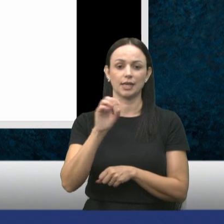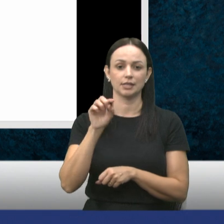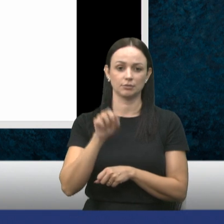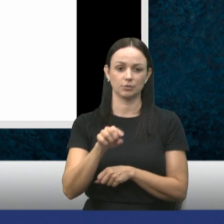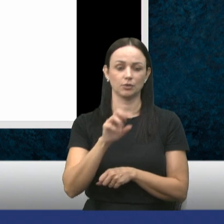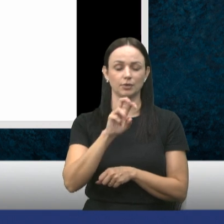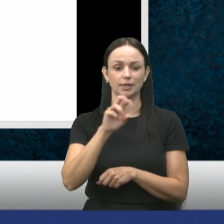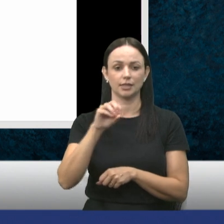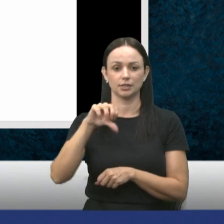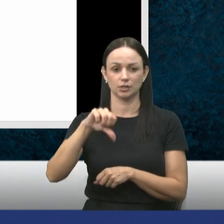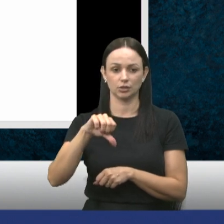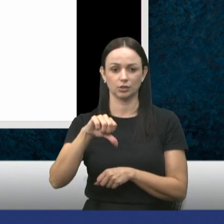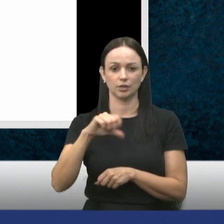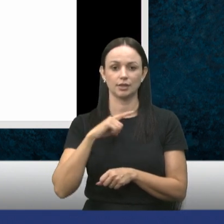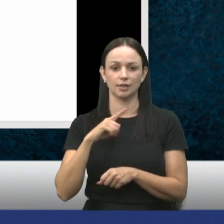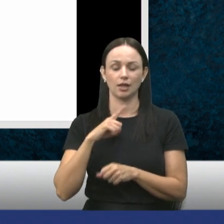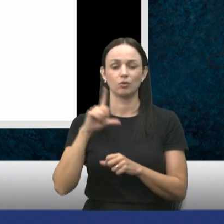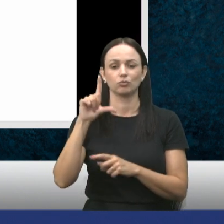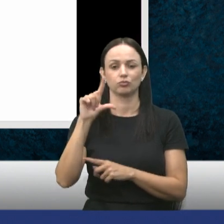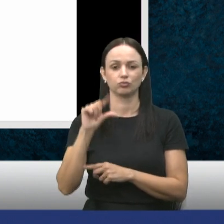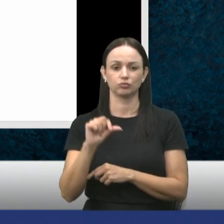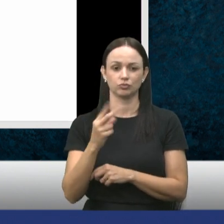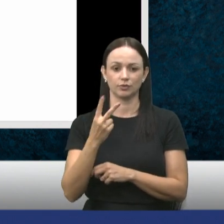17.500.509. Então, teve uma queda aí de